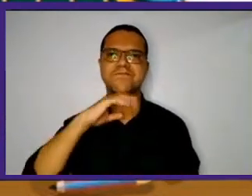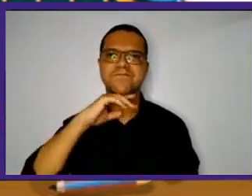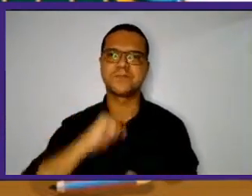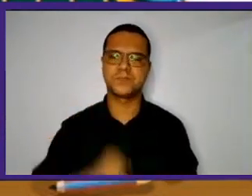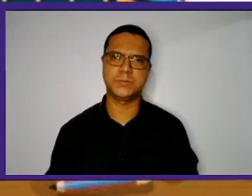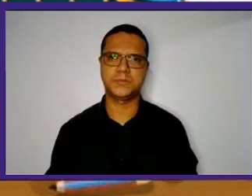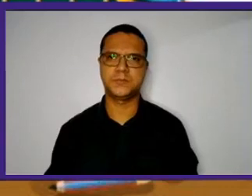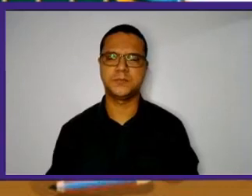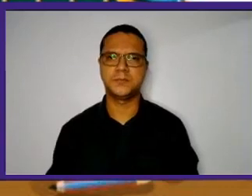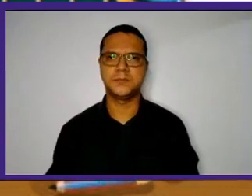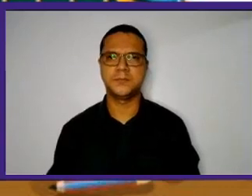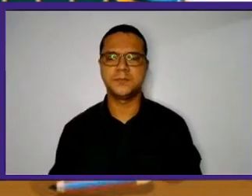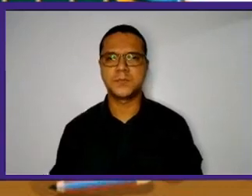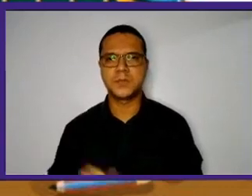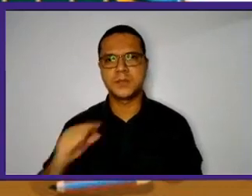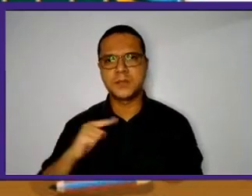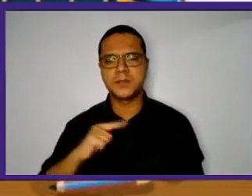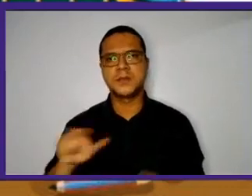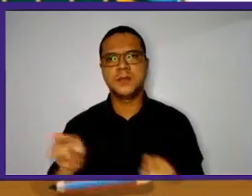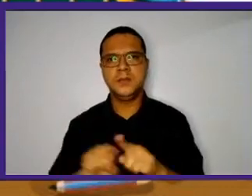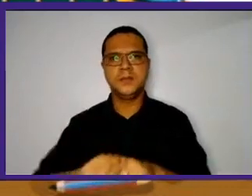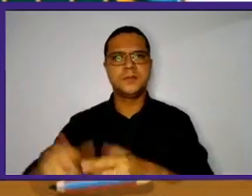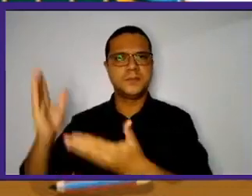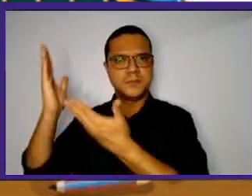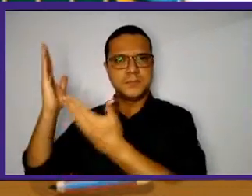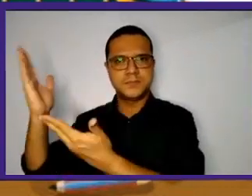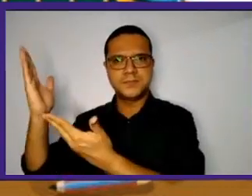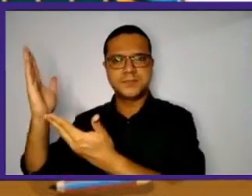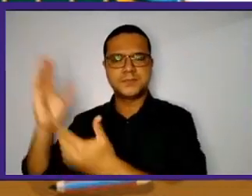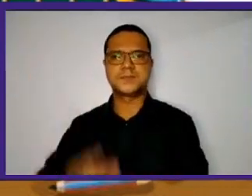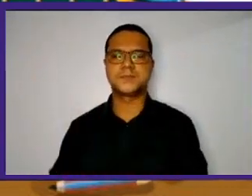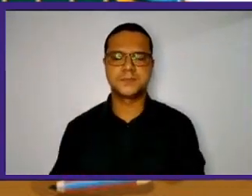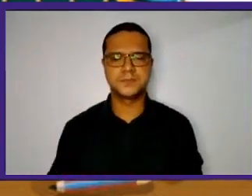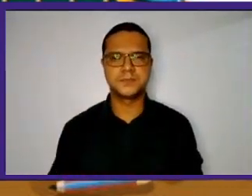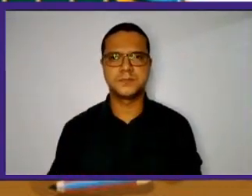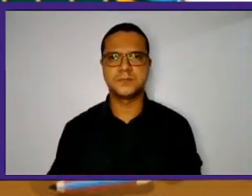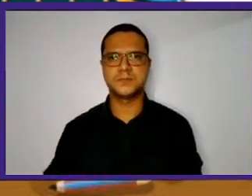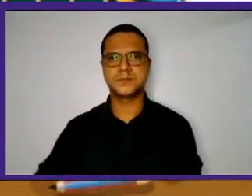desses gases, a gente tem o óxido de nitrogênio, o dióxido de